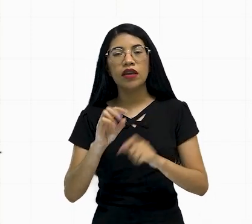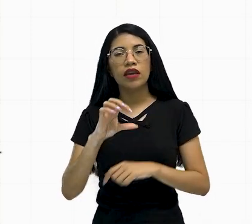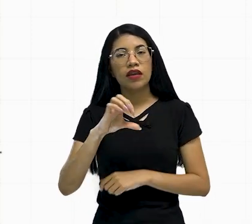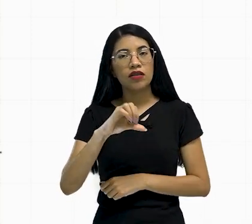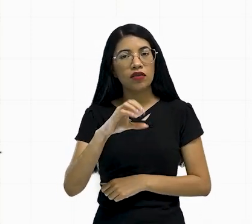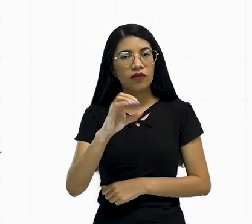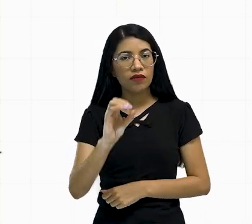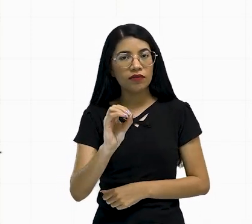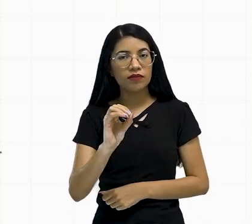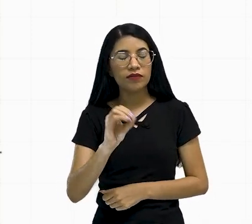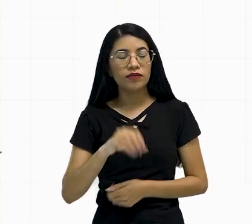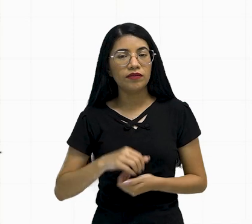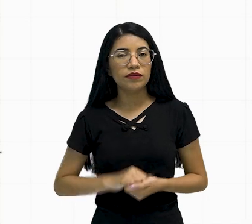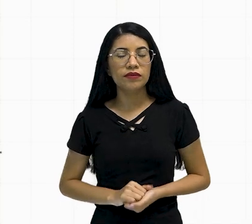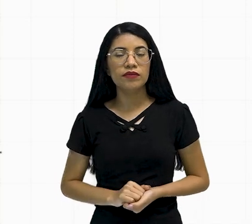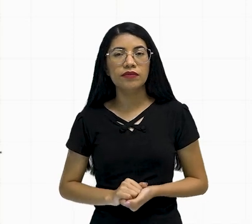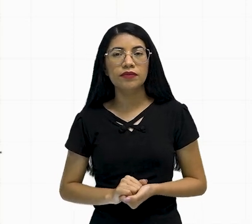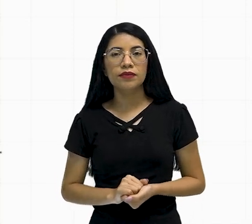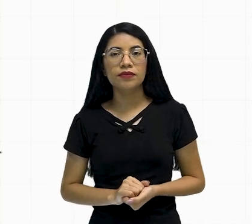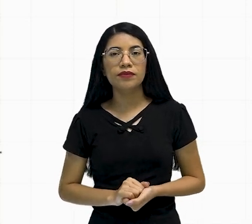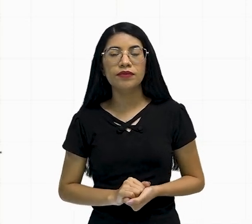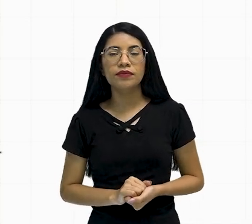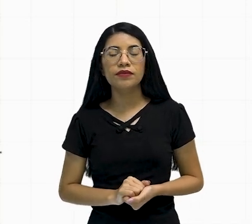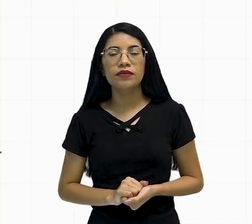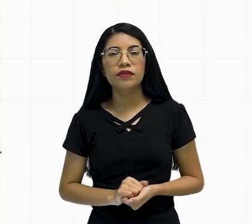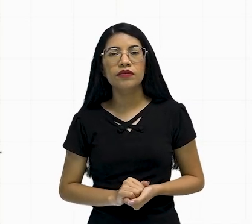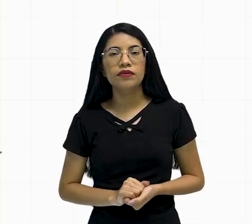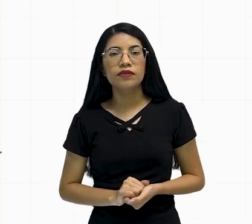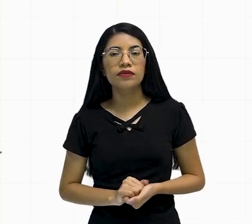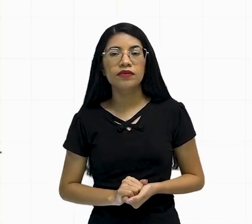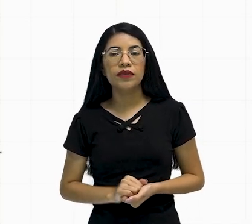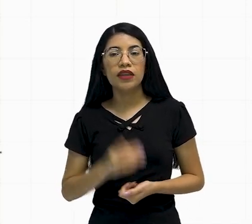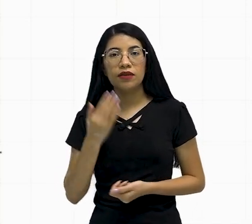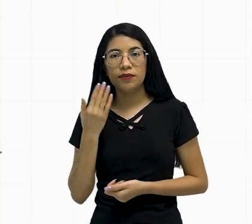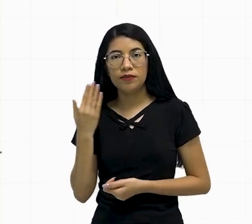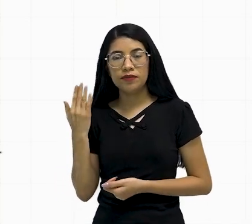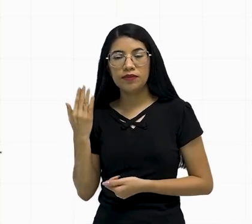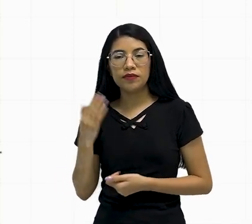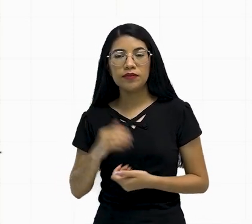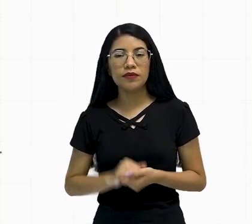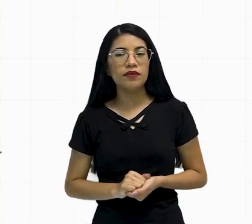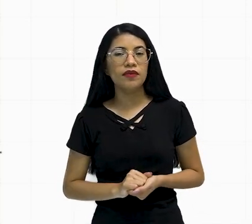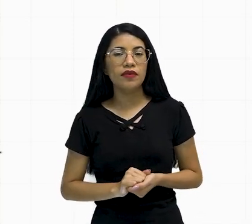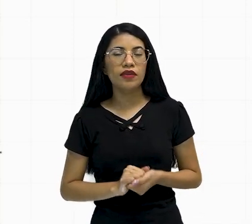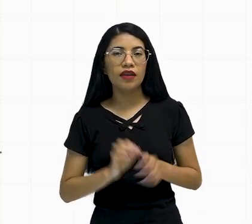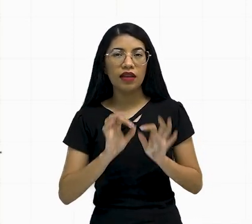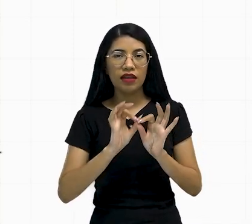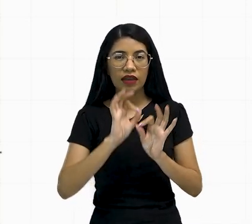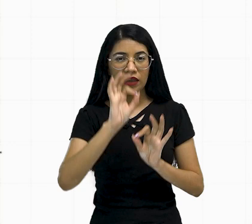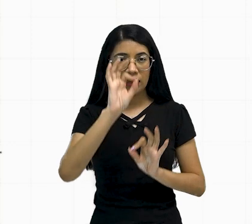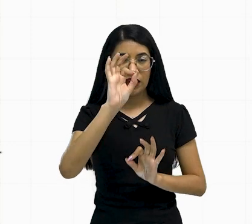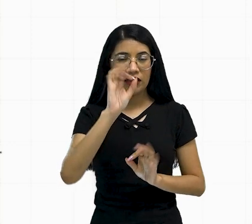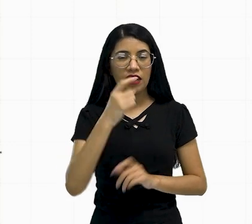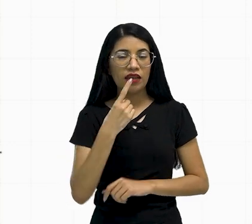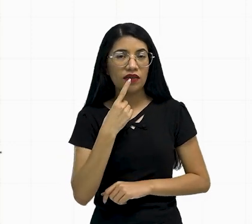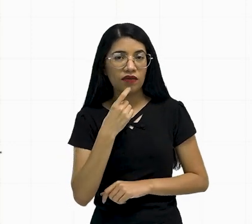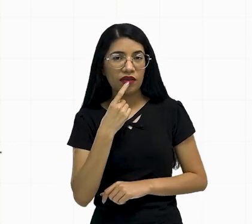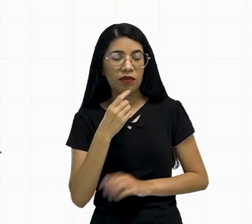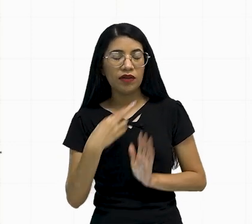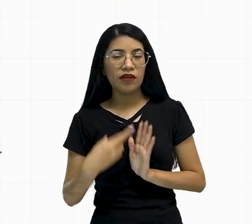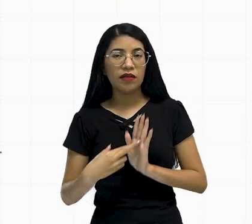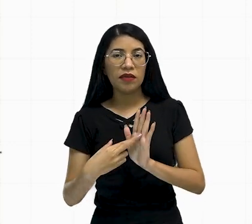vale 90 graus, ok? Então, esse segmento de reta, né, que está aqui em vermelho, que